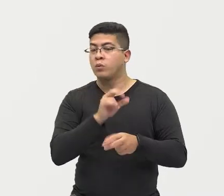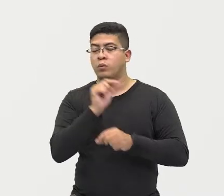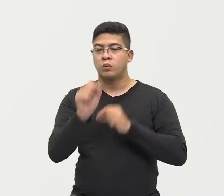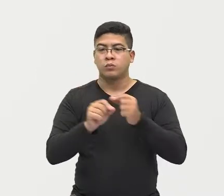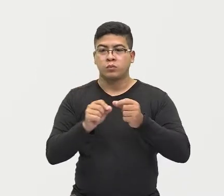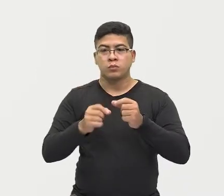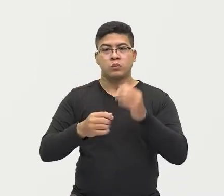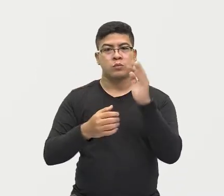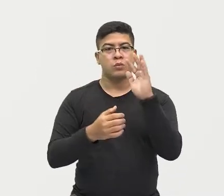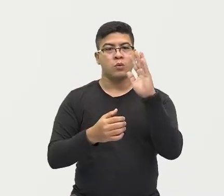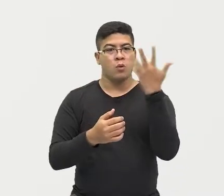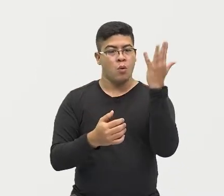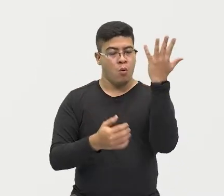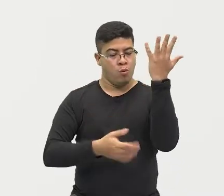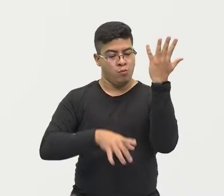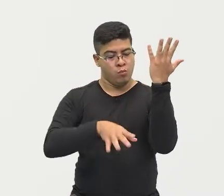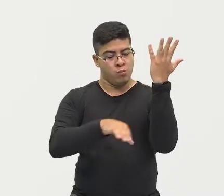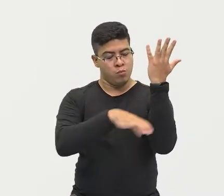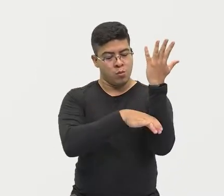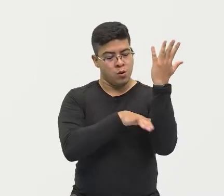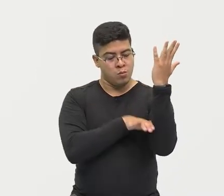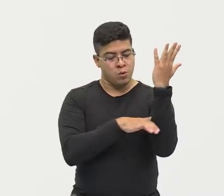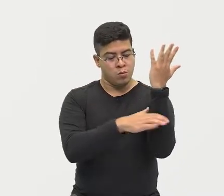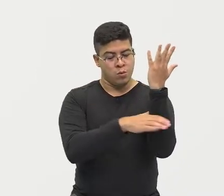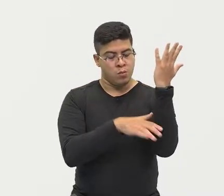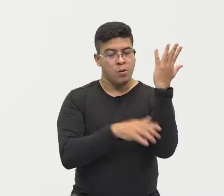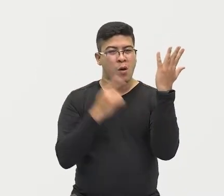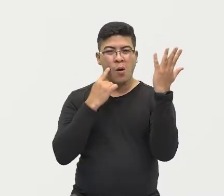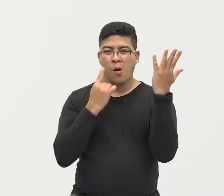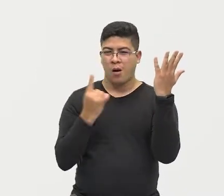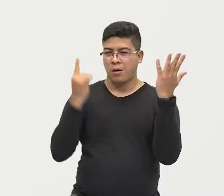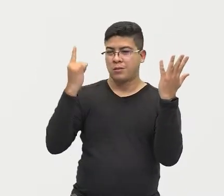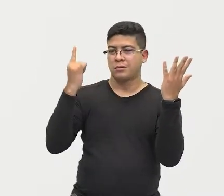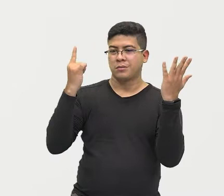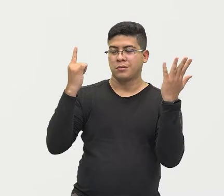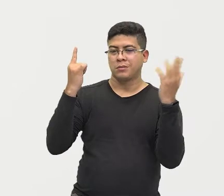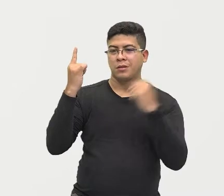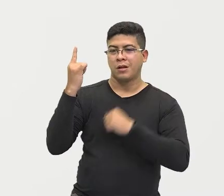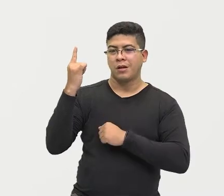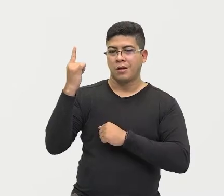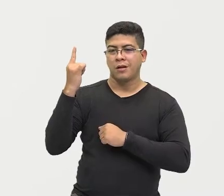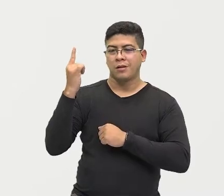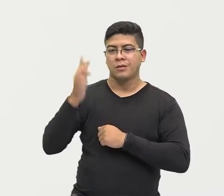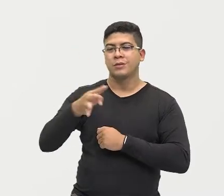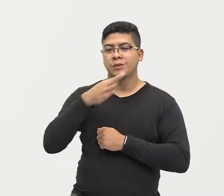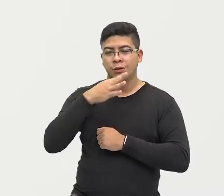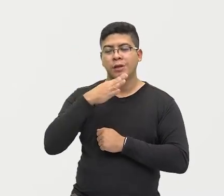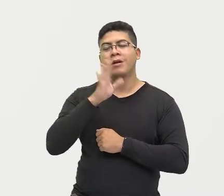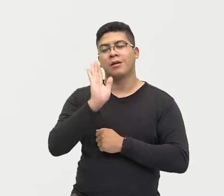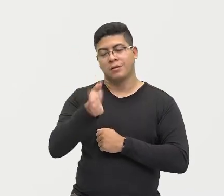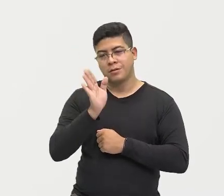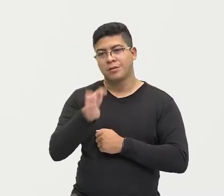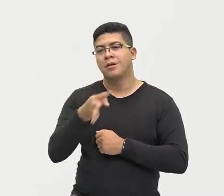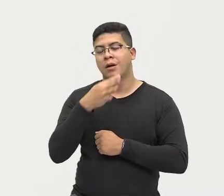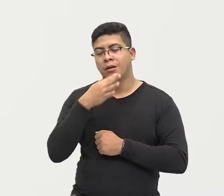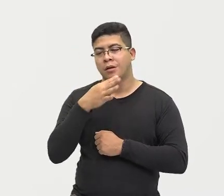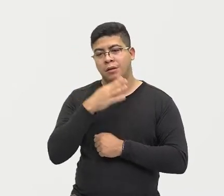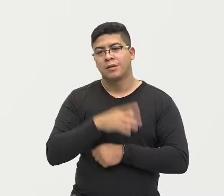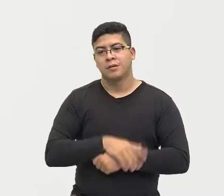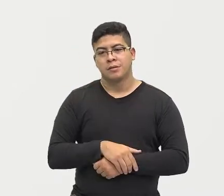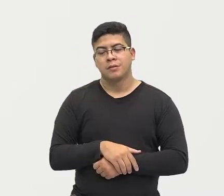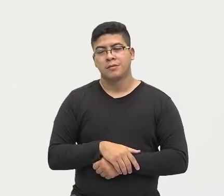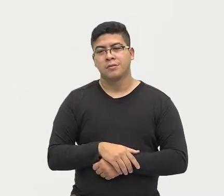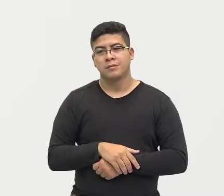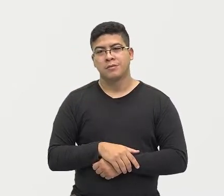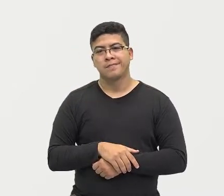dos troncos e das árvores. Está aqui, olha a imagem, eu disse que você conhecia, eu tenho certeza que você já tinha visto. Estão vendo aí? Já